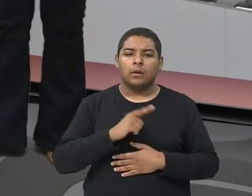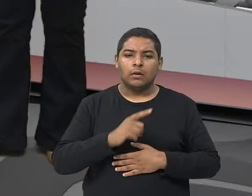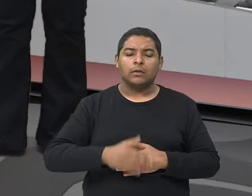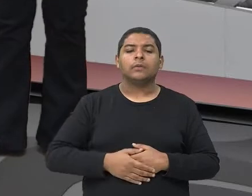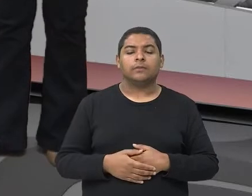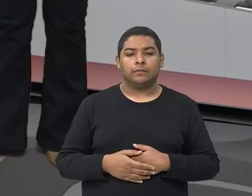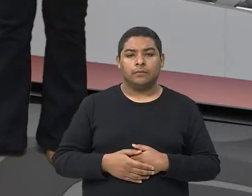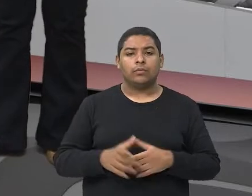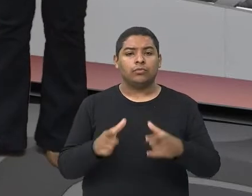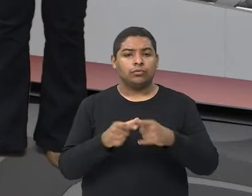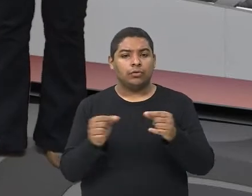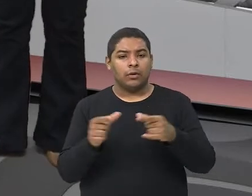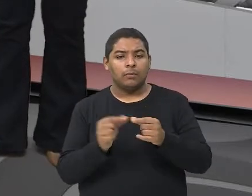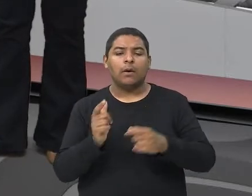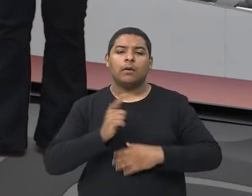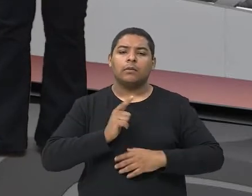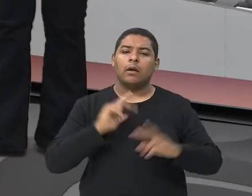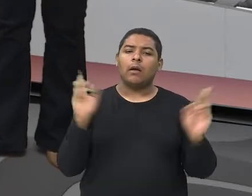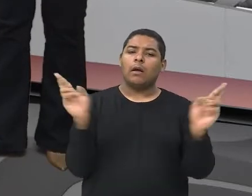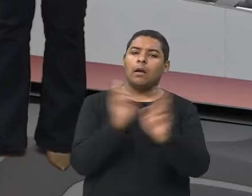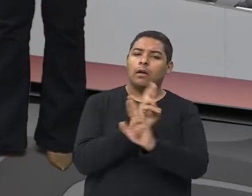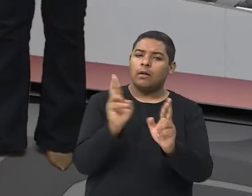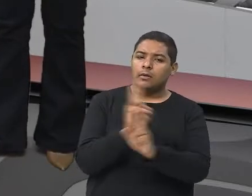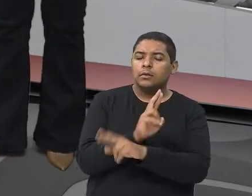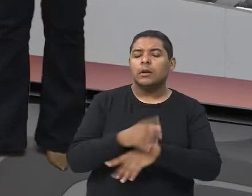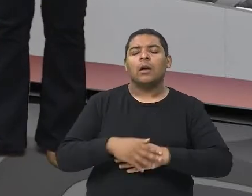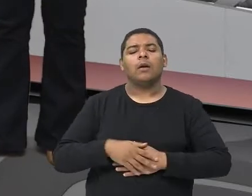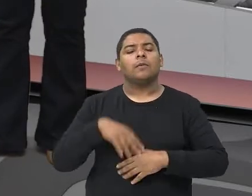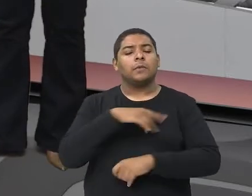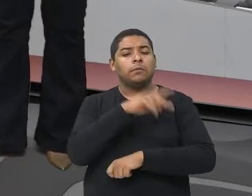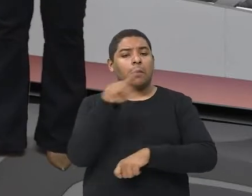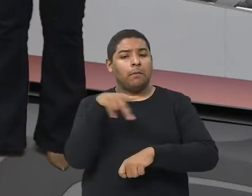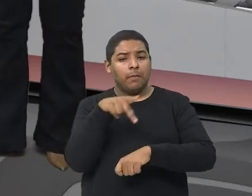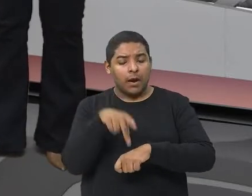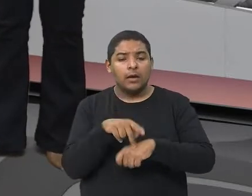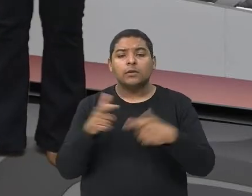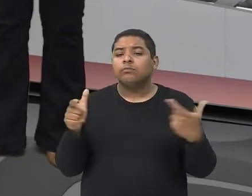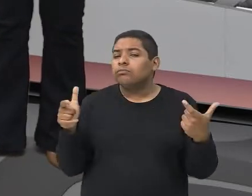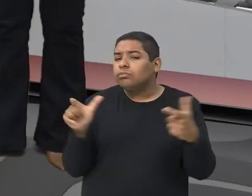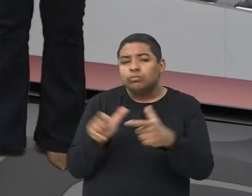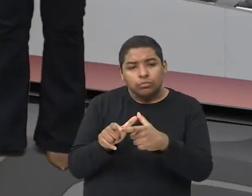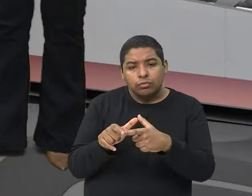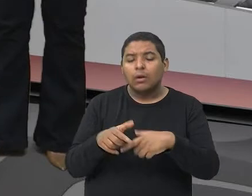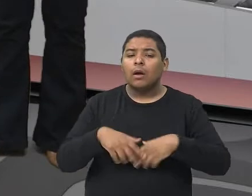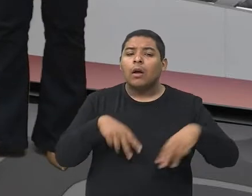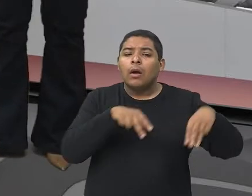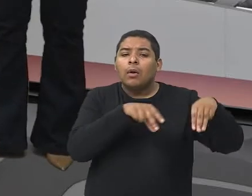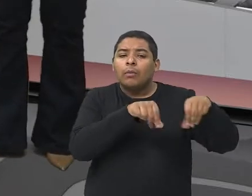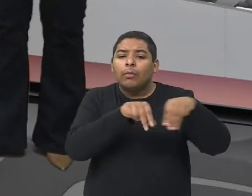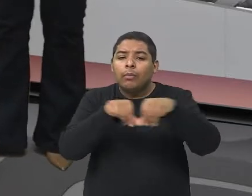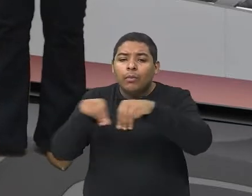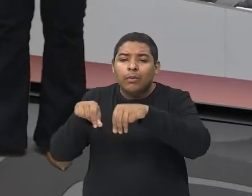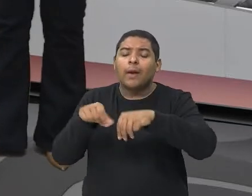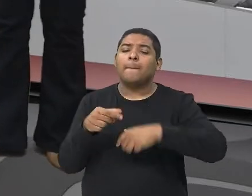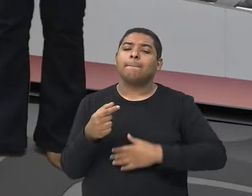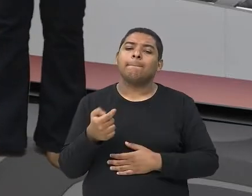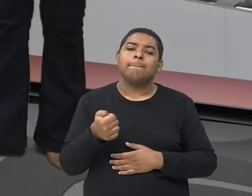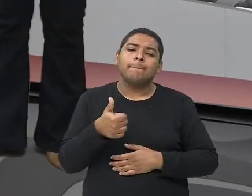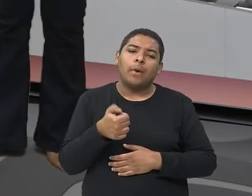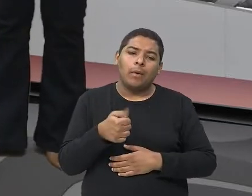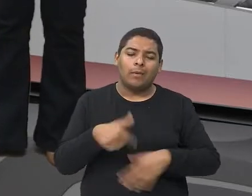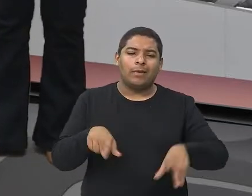ter essa relação aí de ser um país muito pequeno, os recursos minerais são poucos. Já a China,